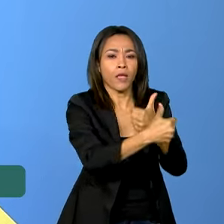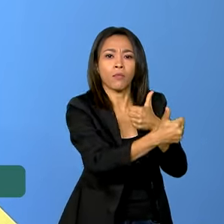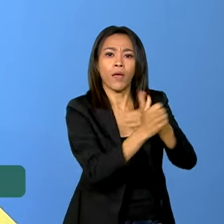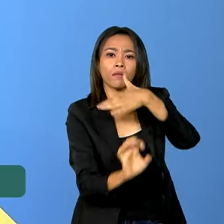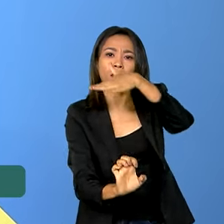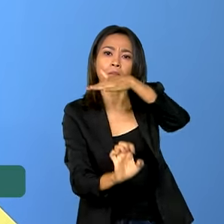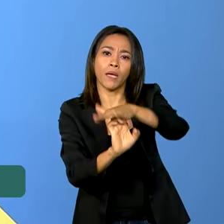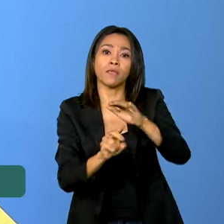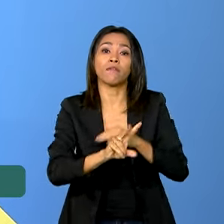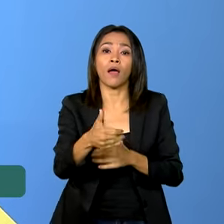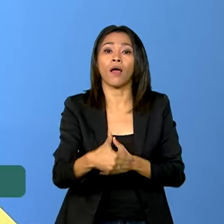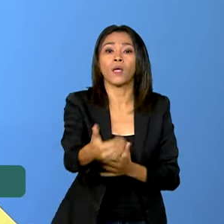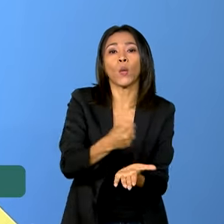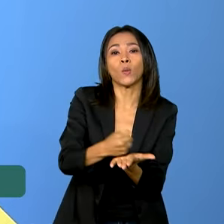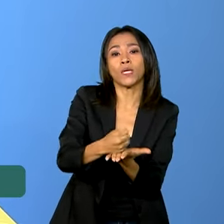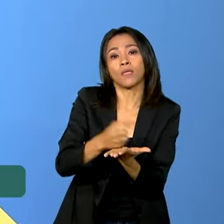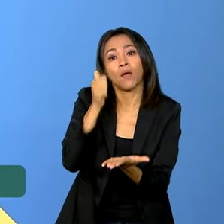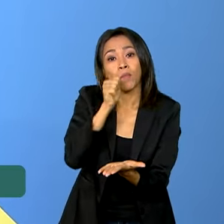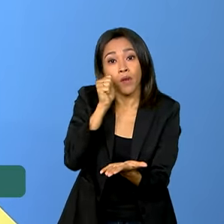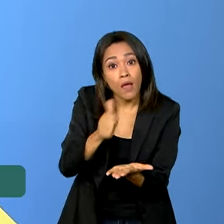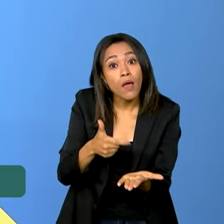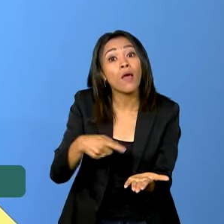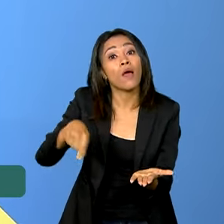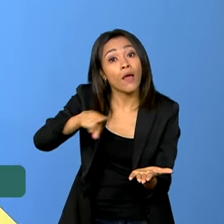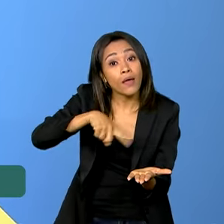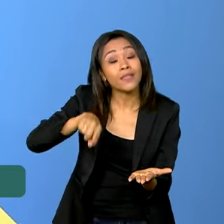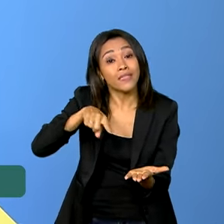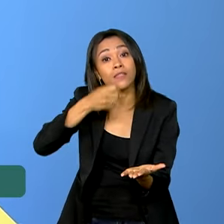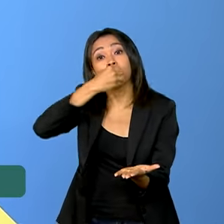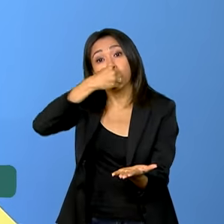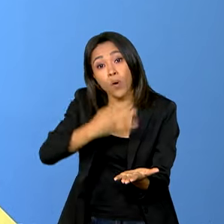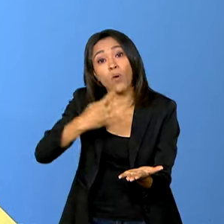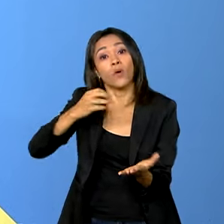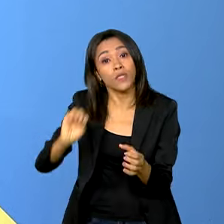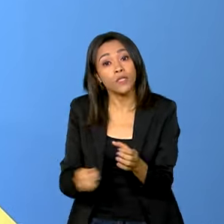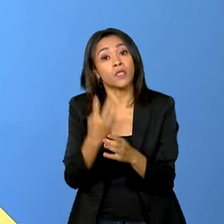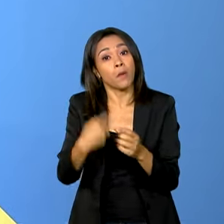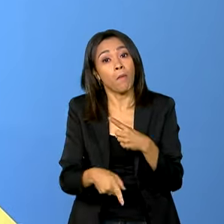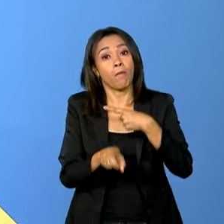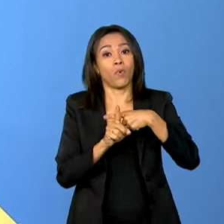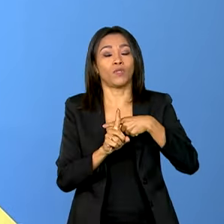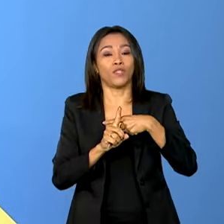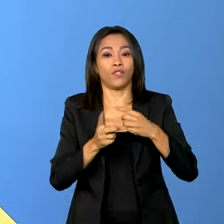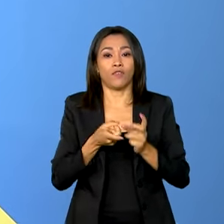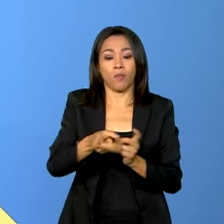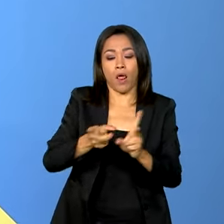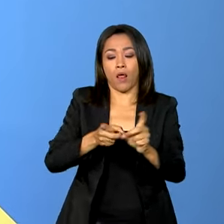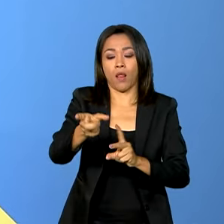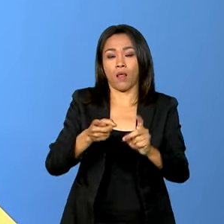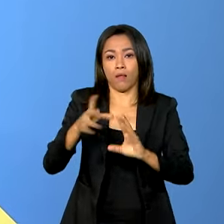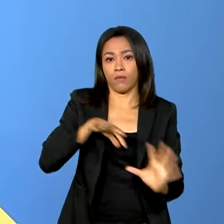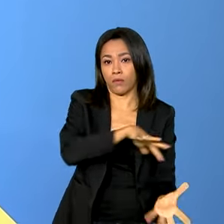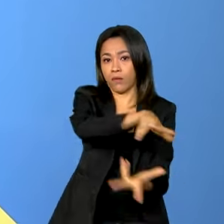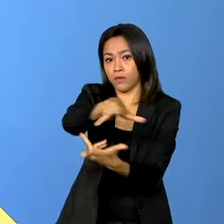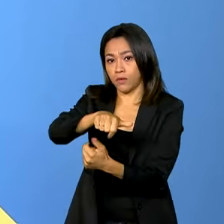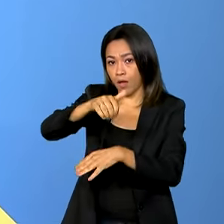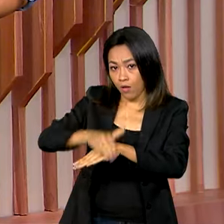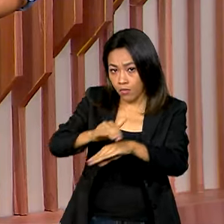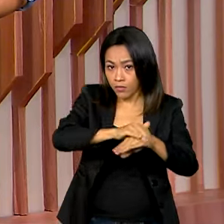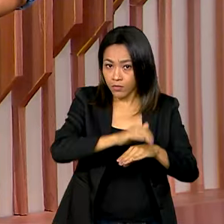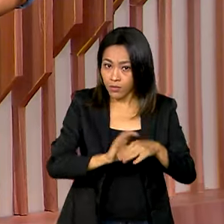empregar mais mulheres e, com isso, ela gera uma espiral positiva em torno do comércio internacional que aquela empresa está